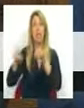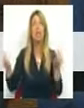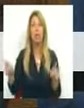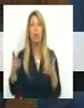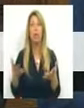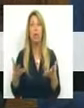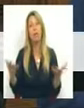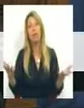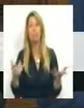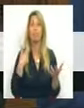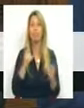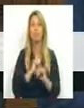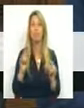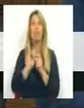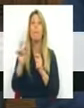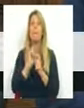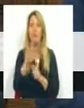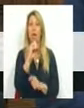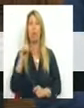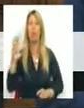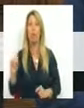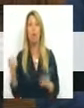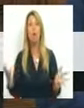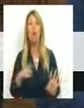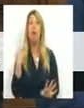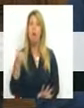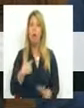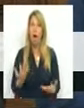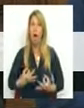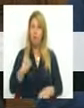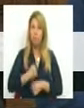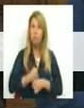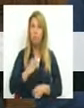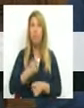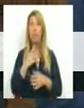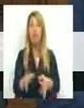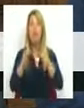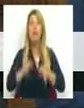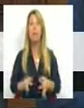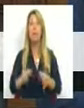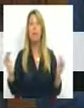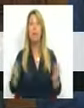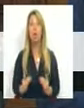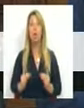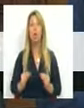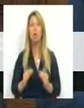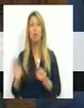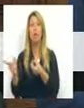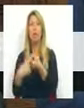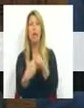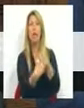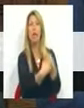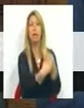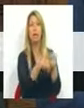percepção é que houve um trabalho de casa feito muito grande, foi antecipada a redução da diminuição de quer de agências, quer de